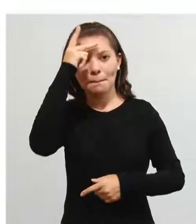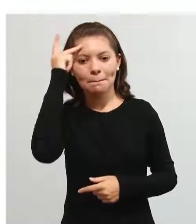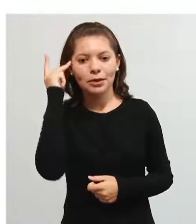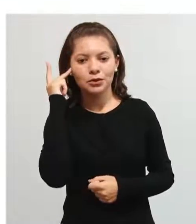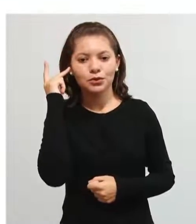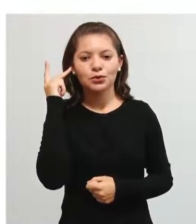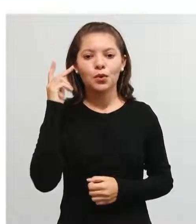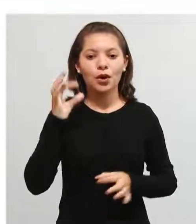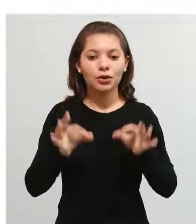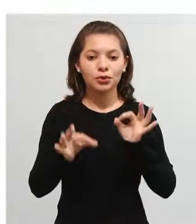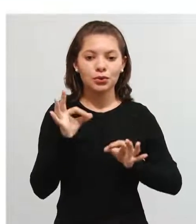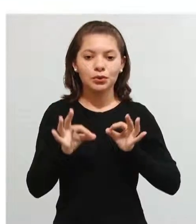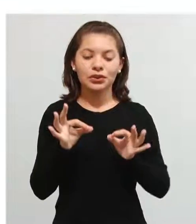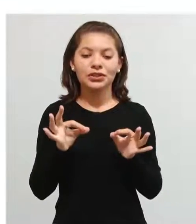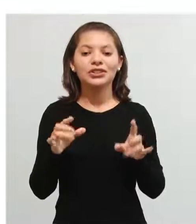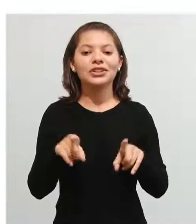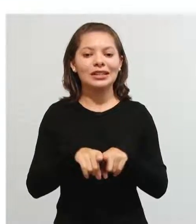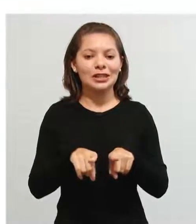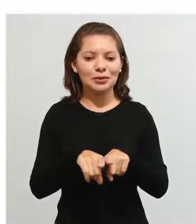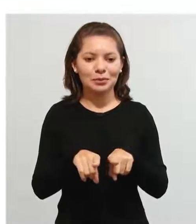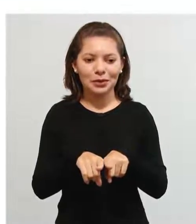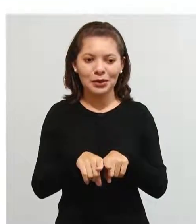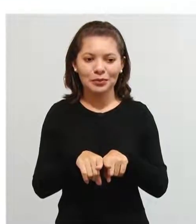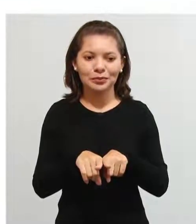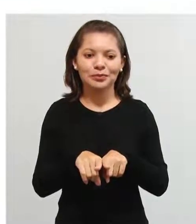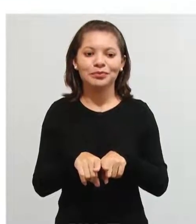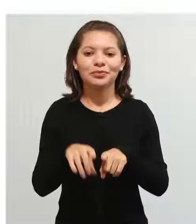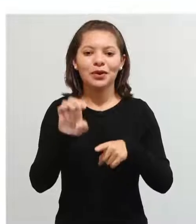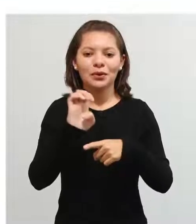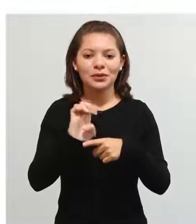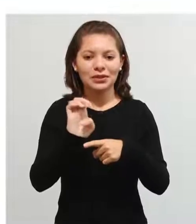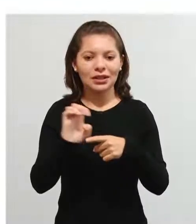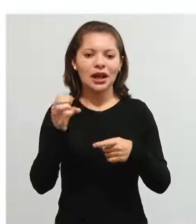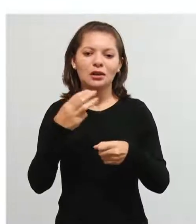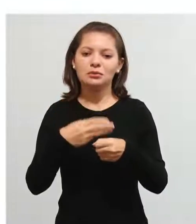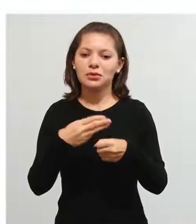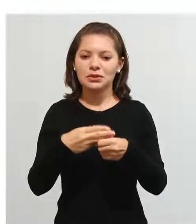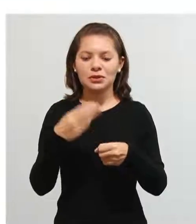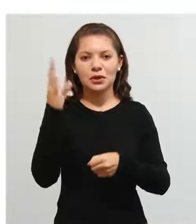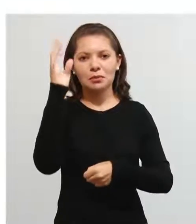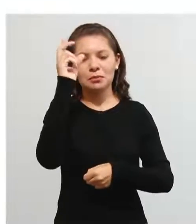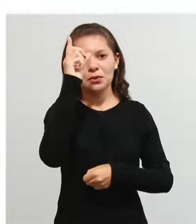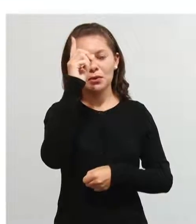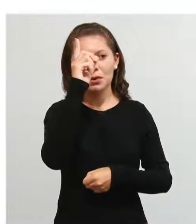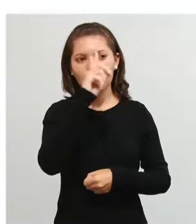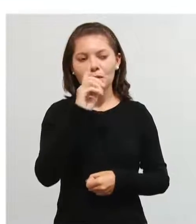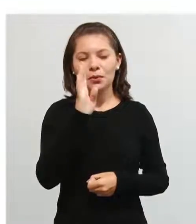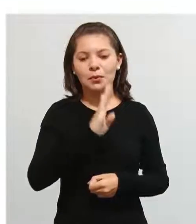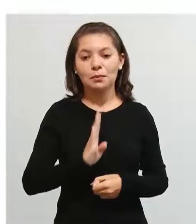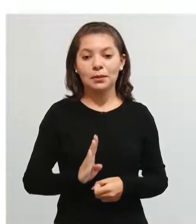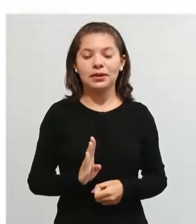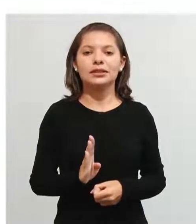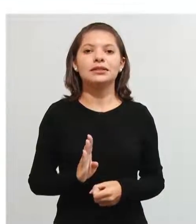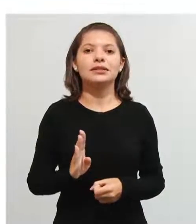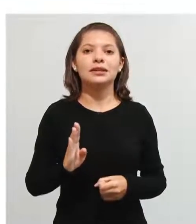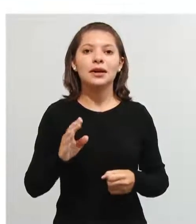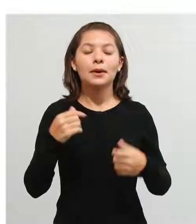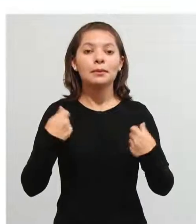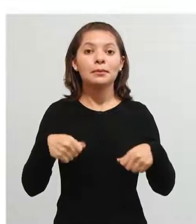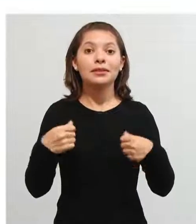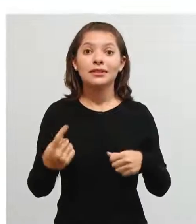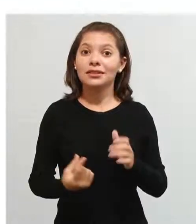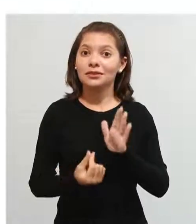estados, o Distrito Federal e os municípios, eles precisam também desses valores para estar aí fazendo a manutenção da